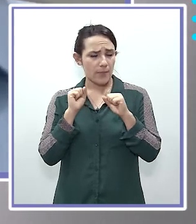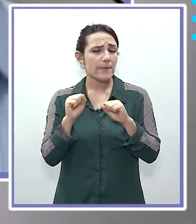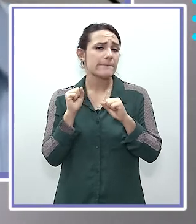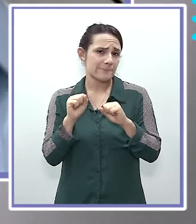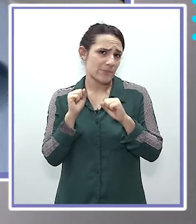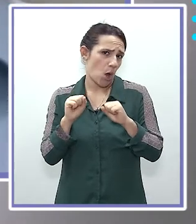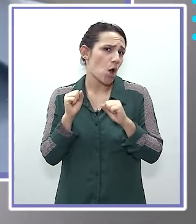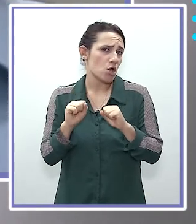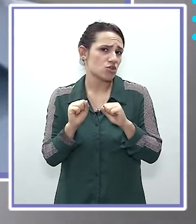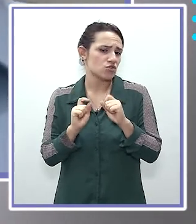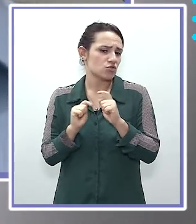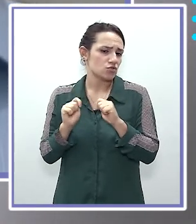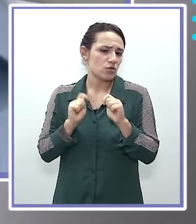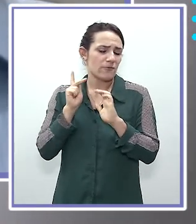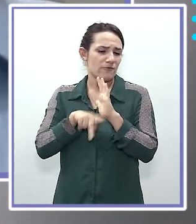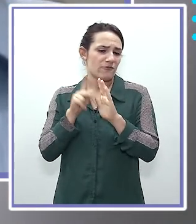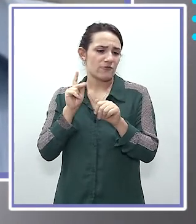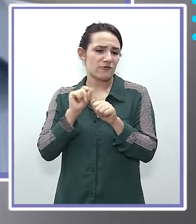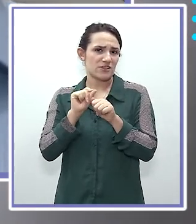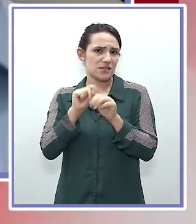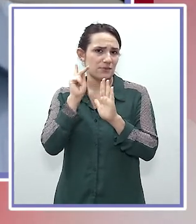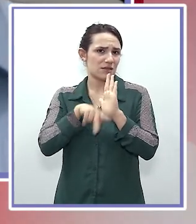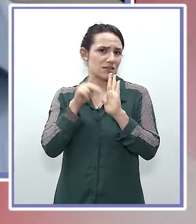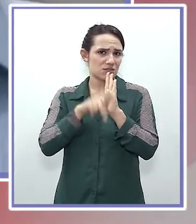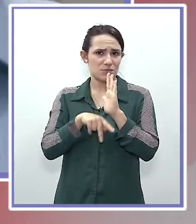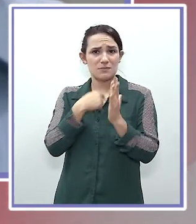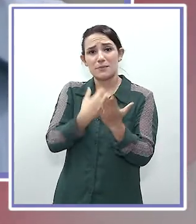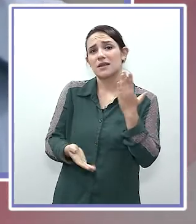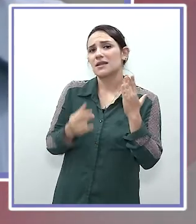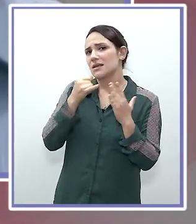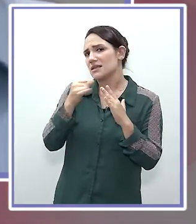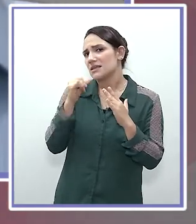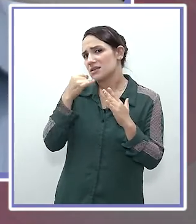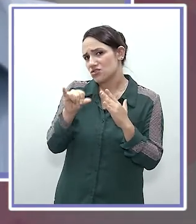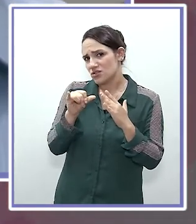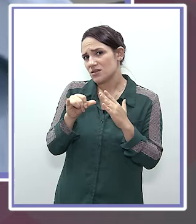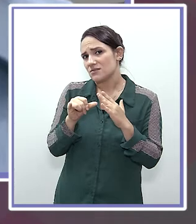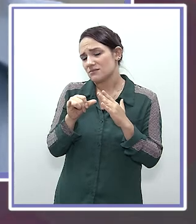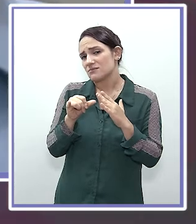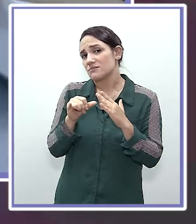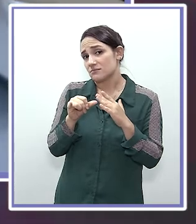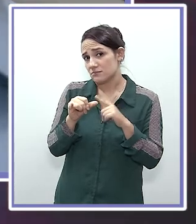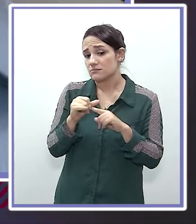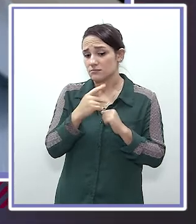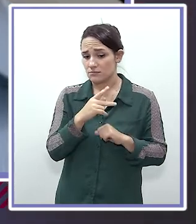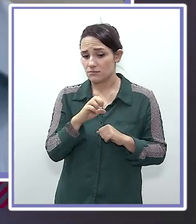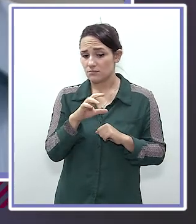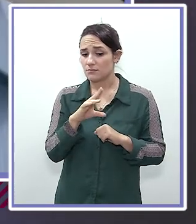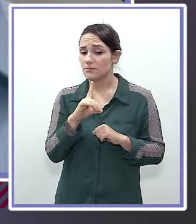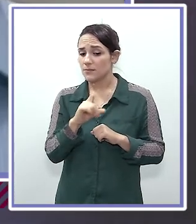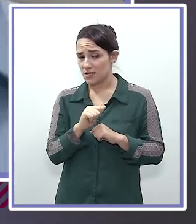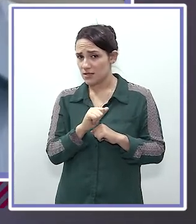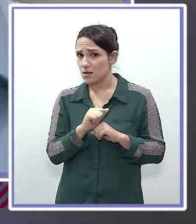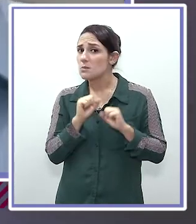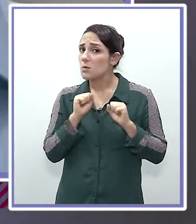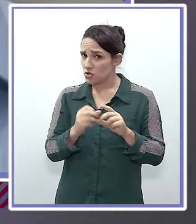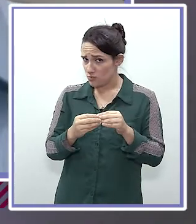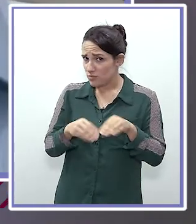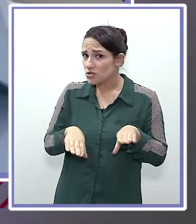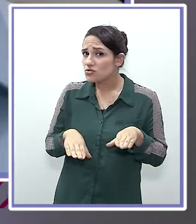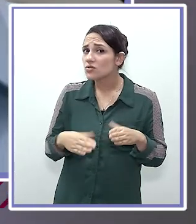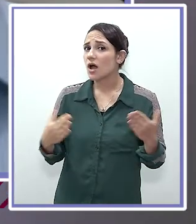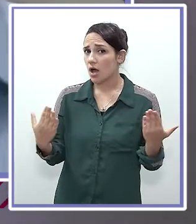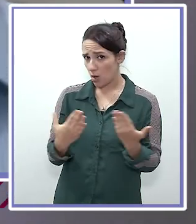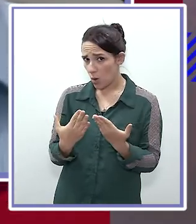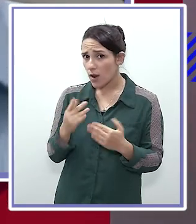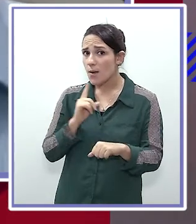as perdas na transmissão, mas isso nos últimos anos parece que essa porcentagem de perda se manteve. Isso também afeta em momentos